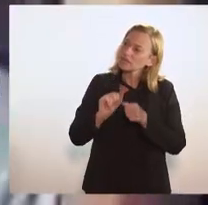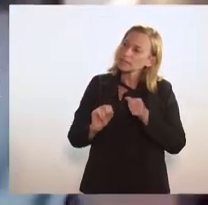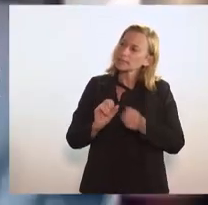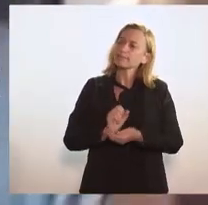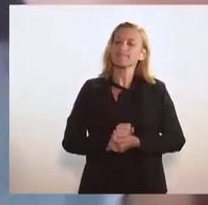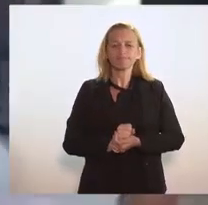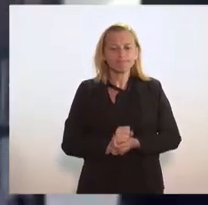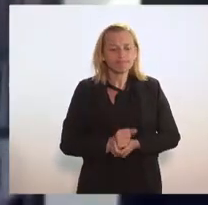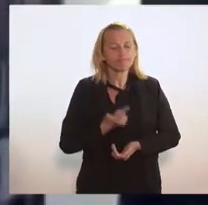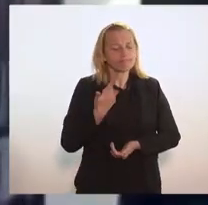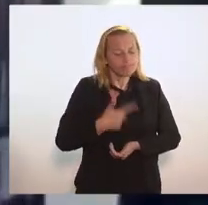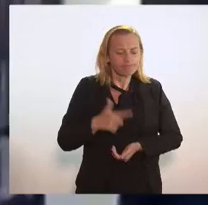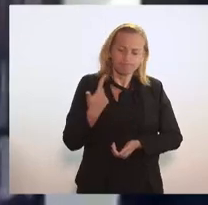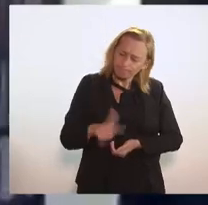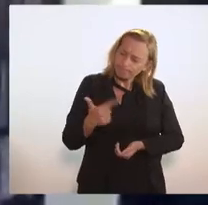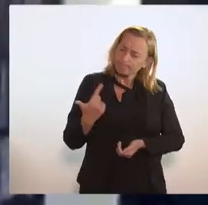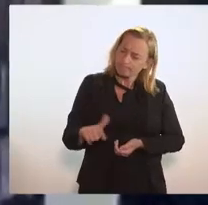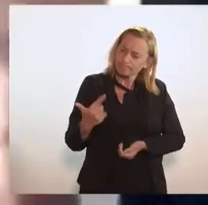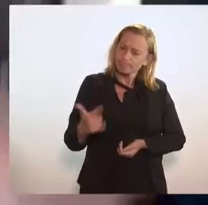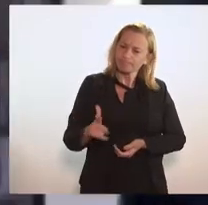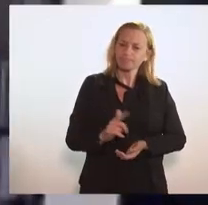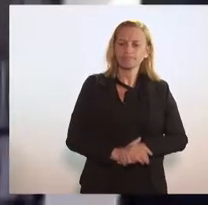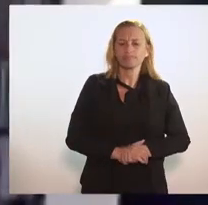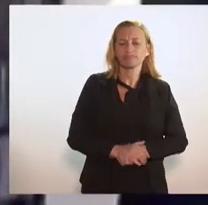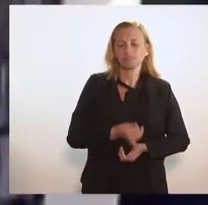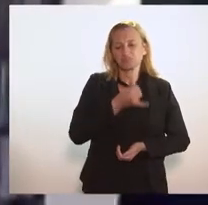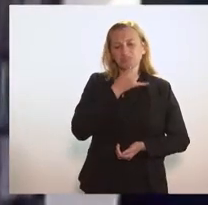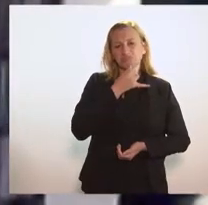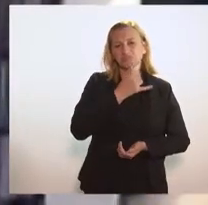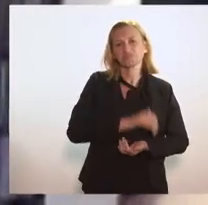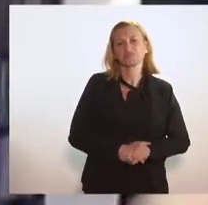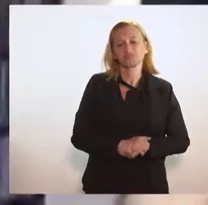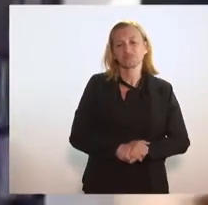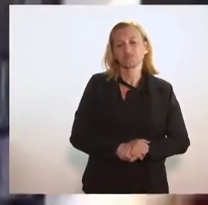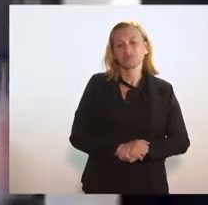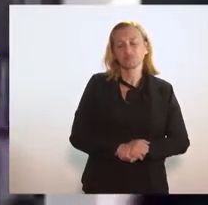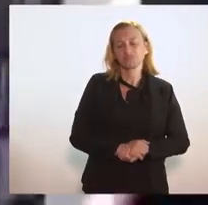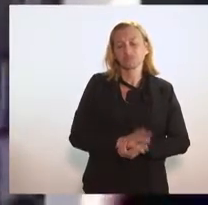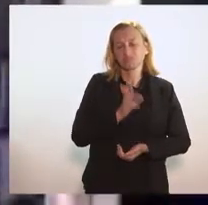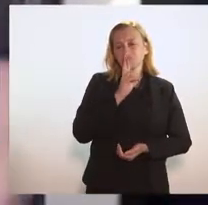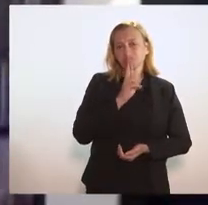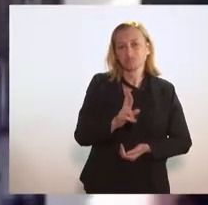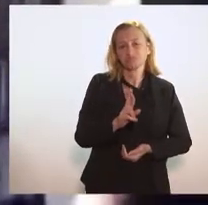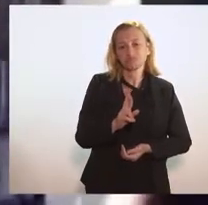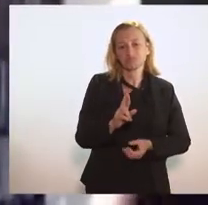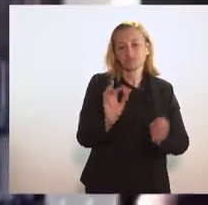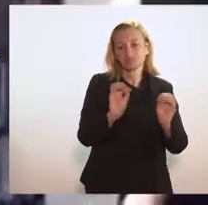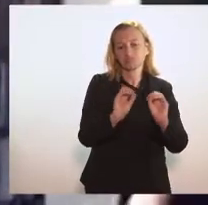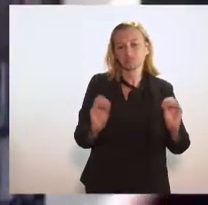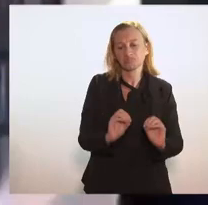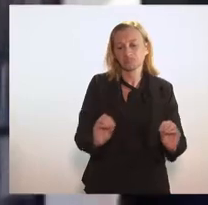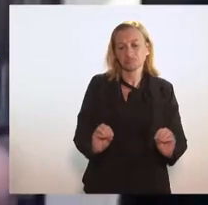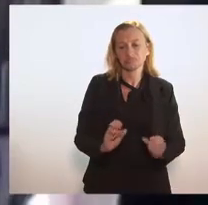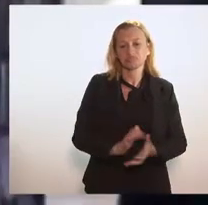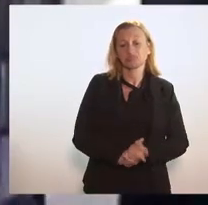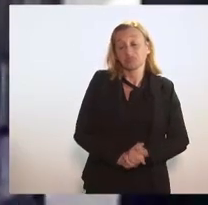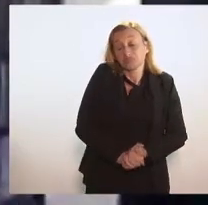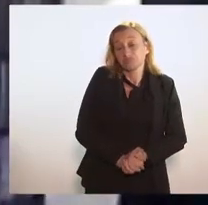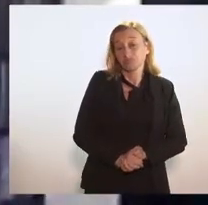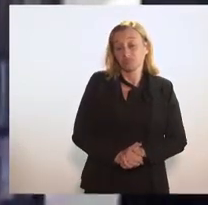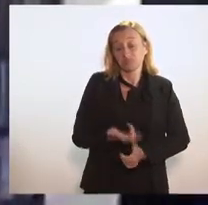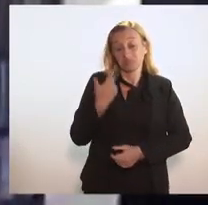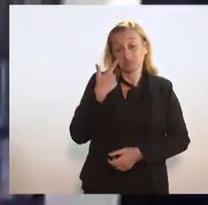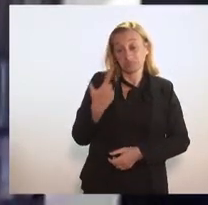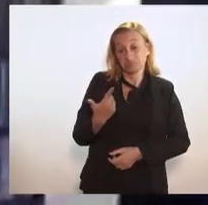com que insistência é lamentável que não tá tendo resposta vem pelo contrário porque nós